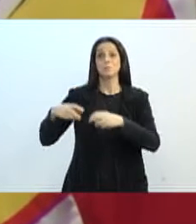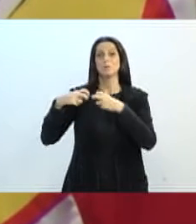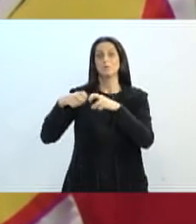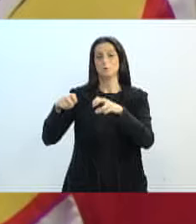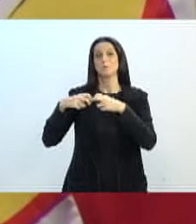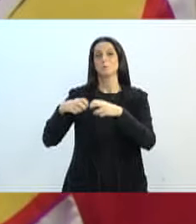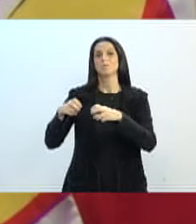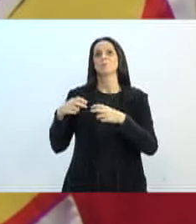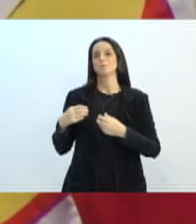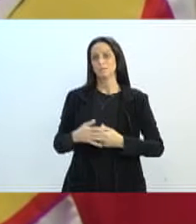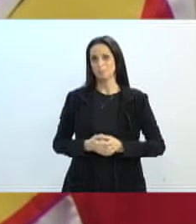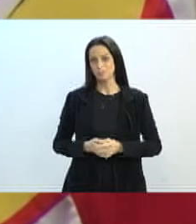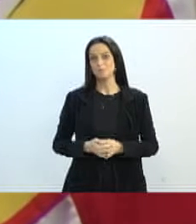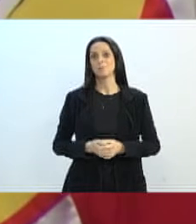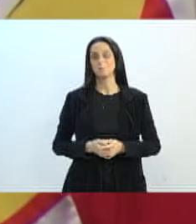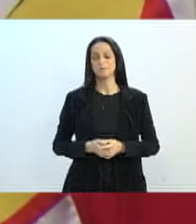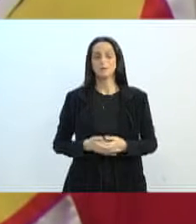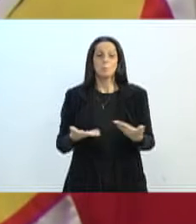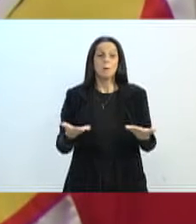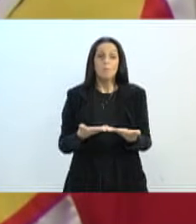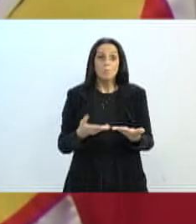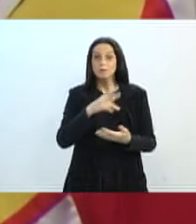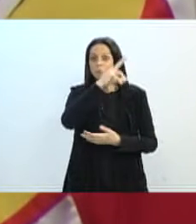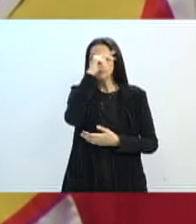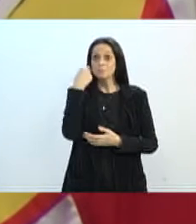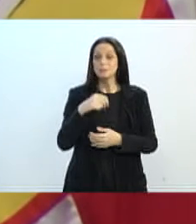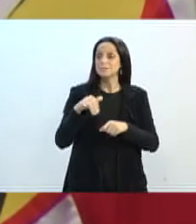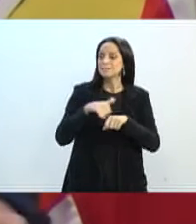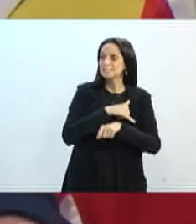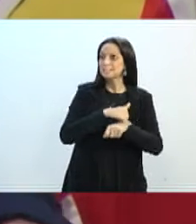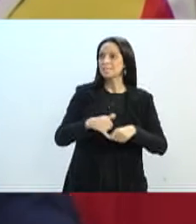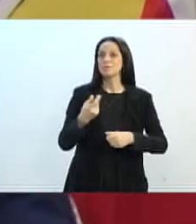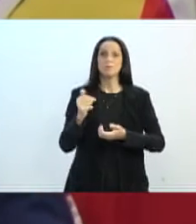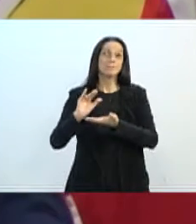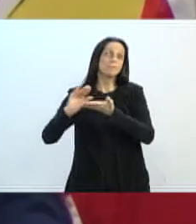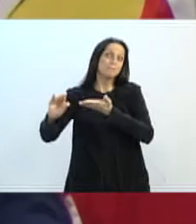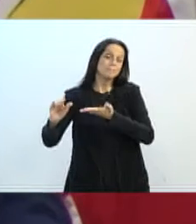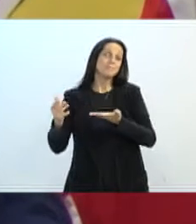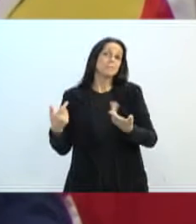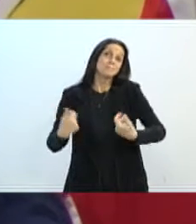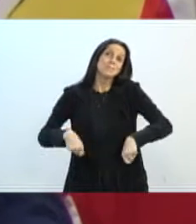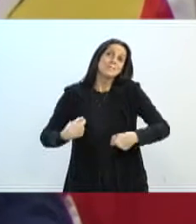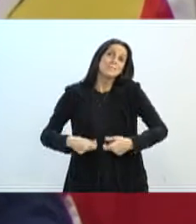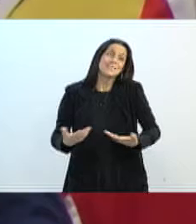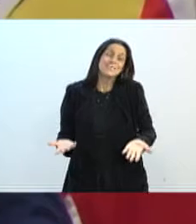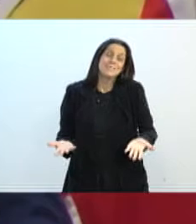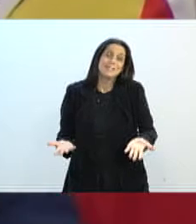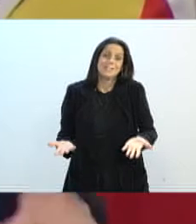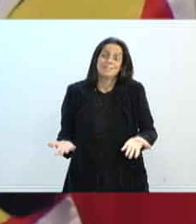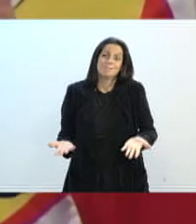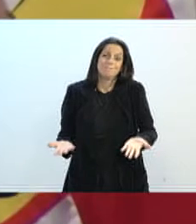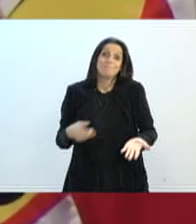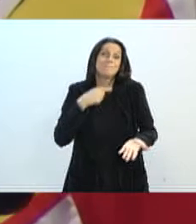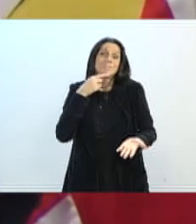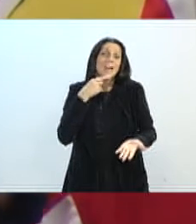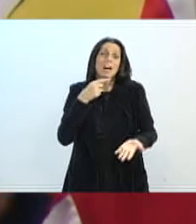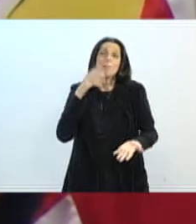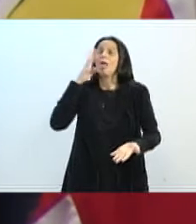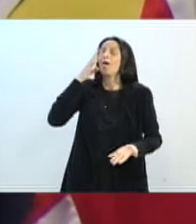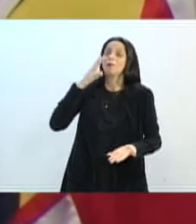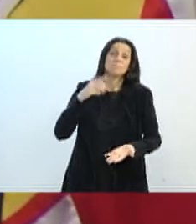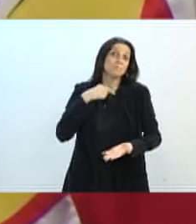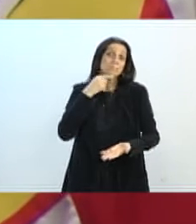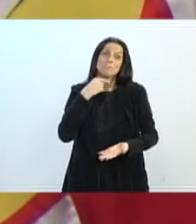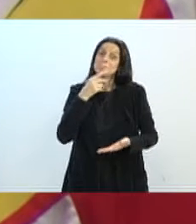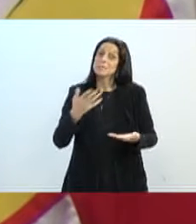de subsidiar o transporte se faz necessária mesmo, porque nós não temos